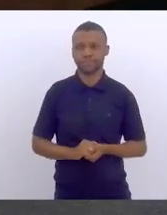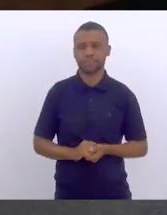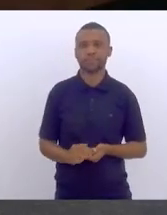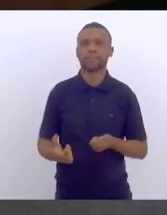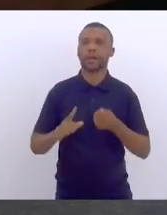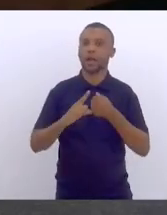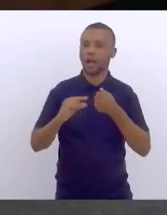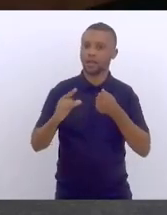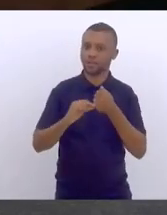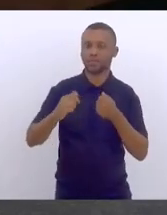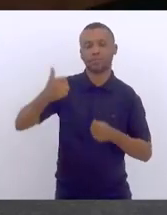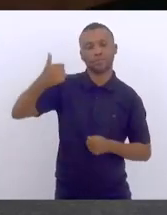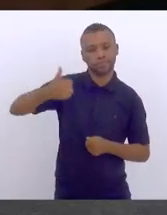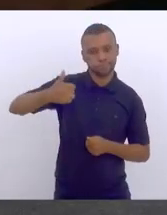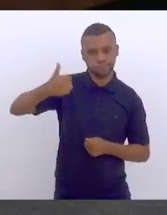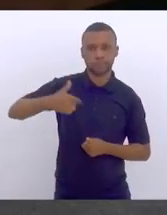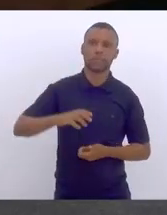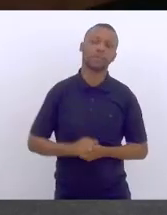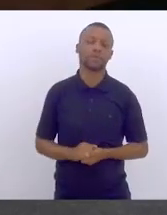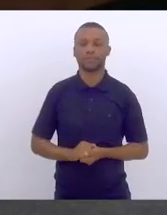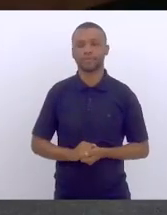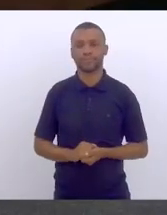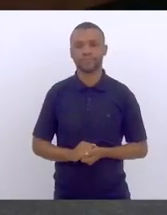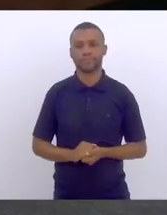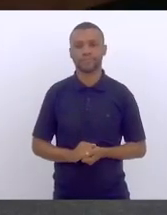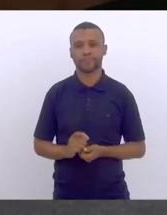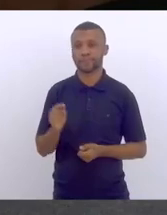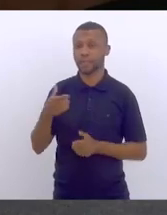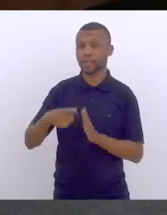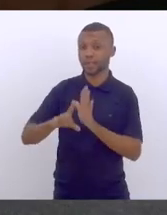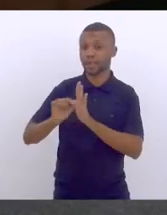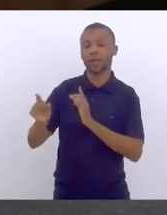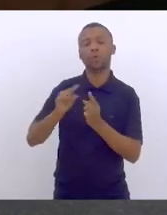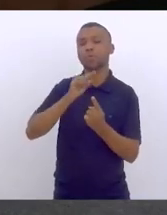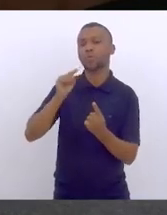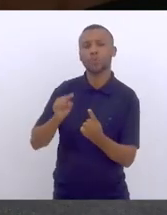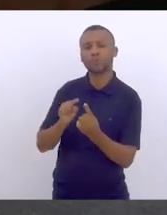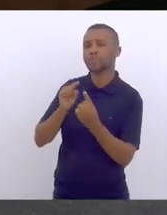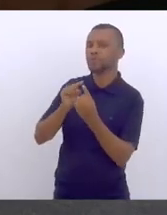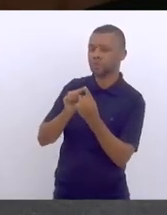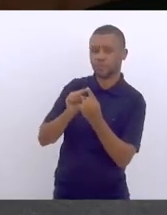Artigo 1º. Esta lei tem por objetivo